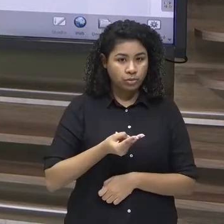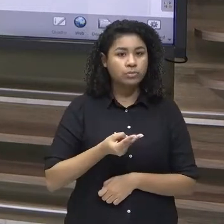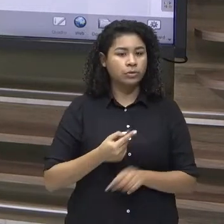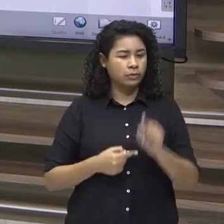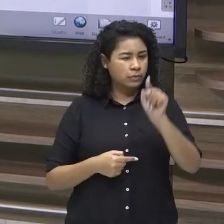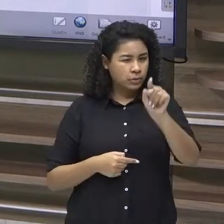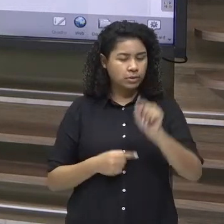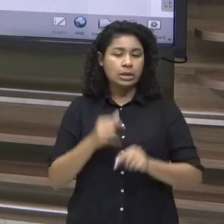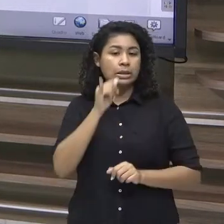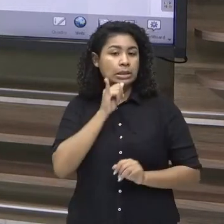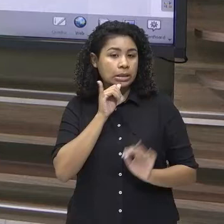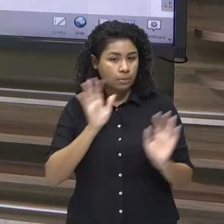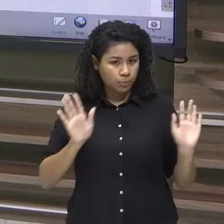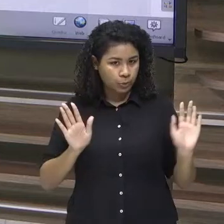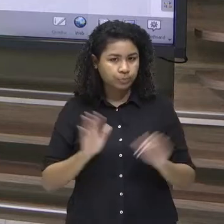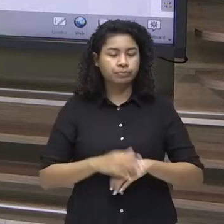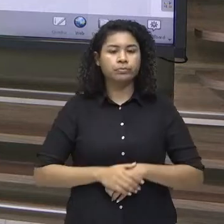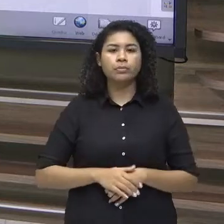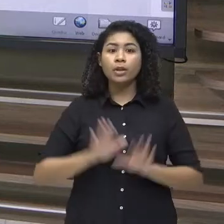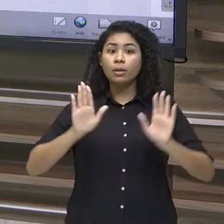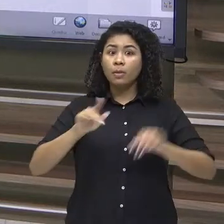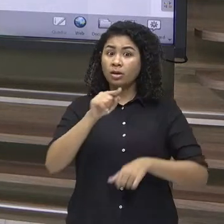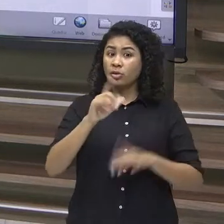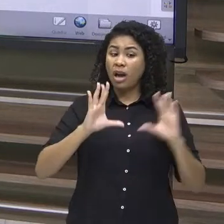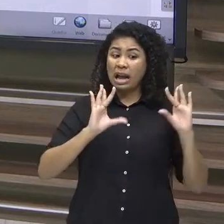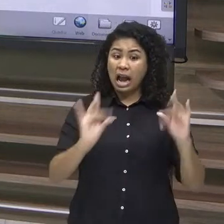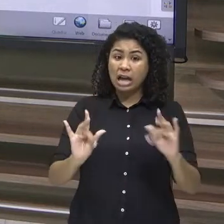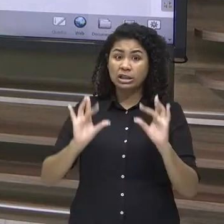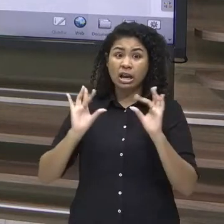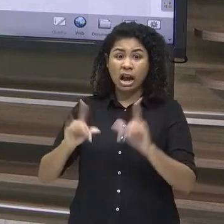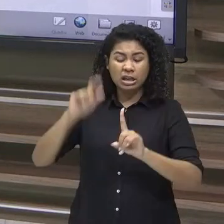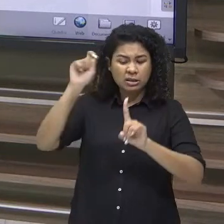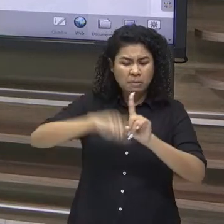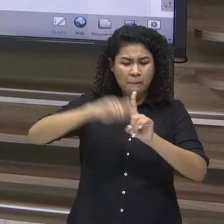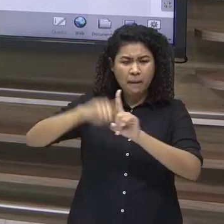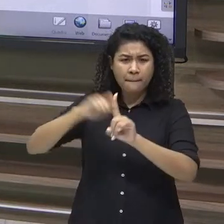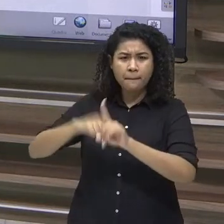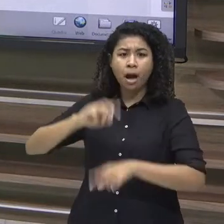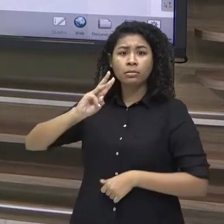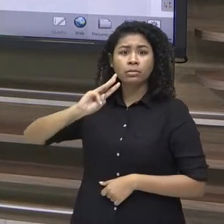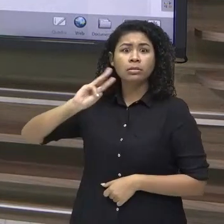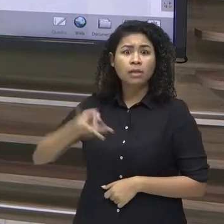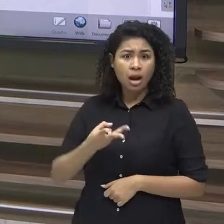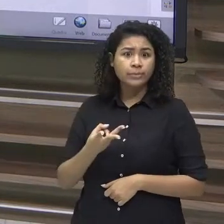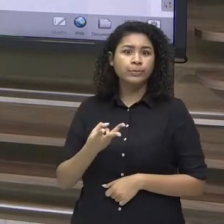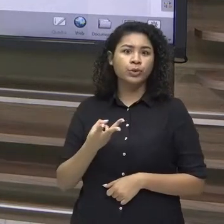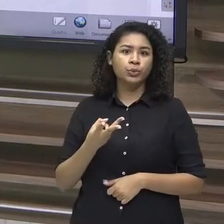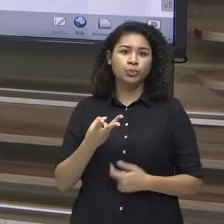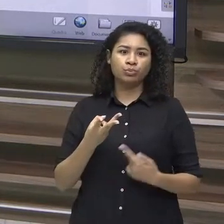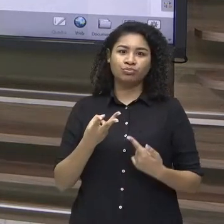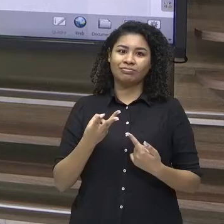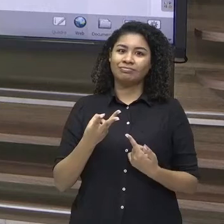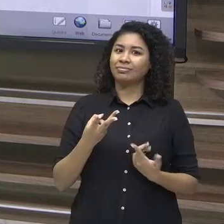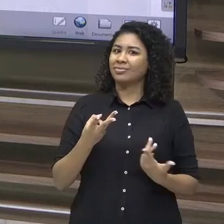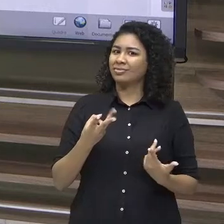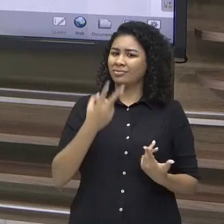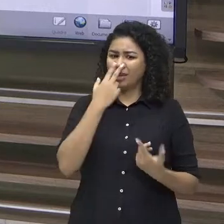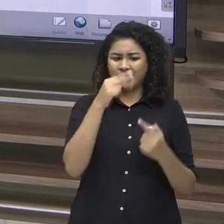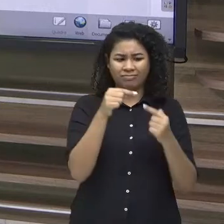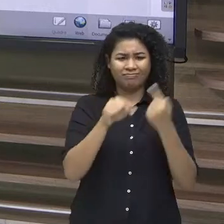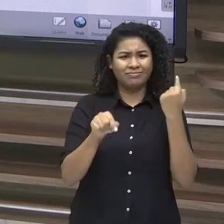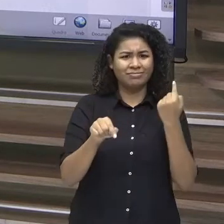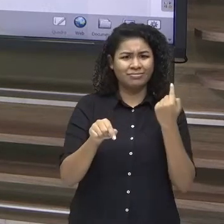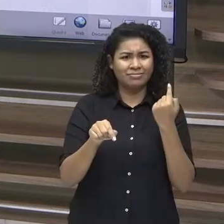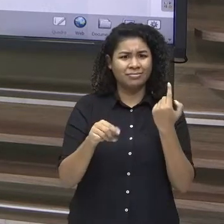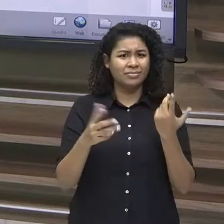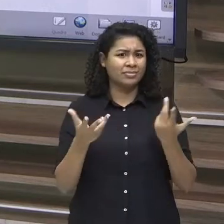você aqui, só que o seu gasto é de R$3.000 mensais. Essa conta não bate, né, professor? Se for em casa,